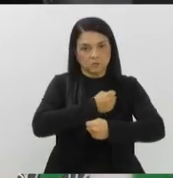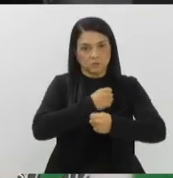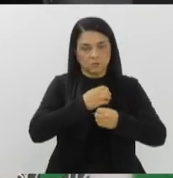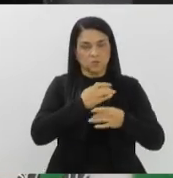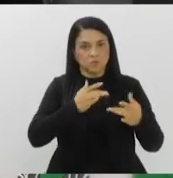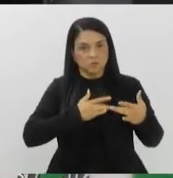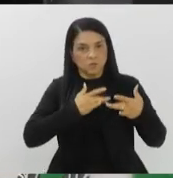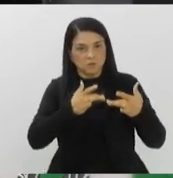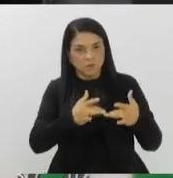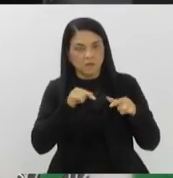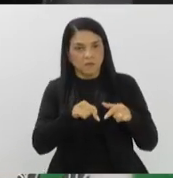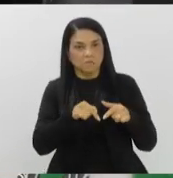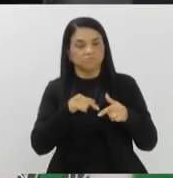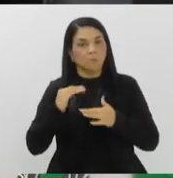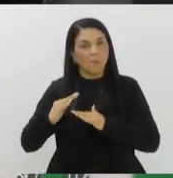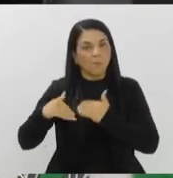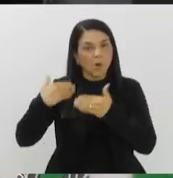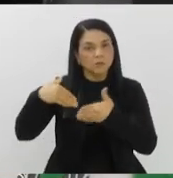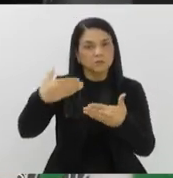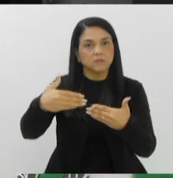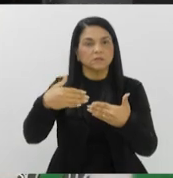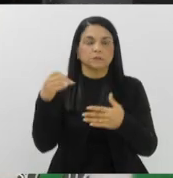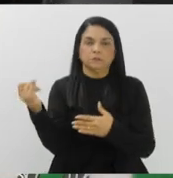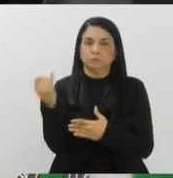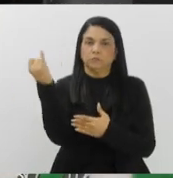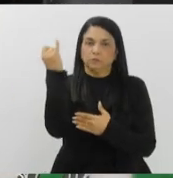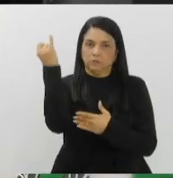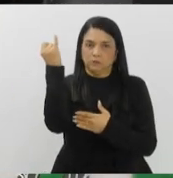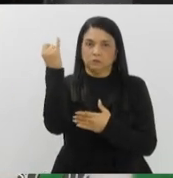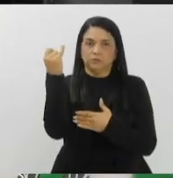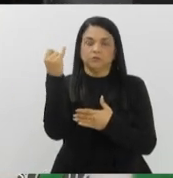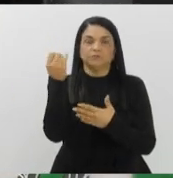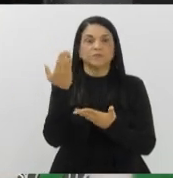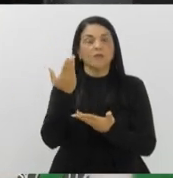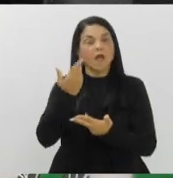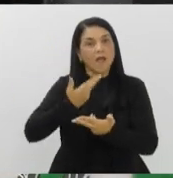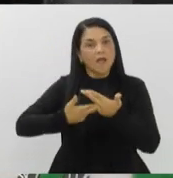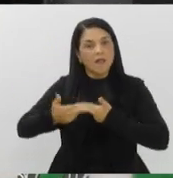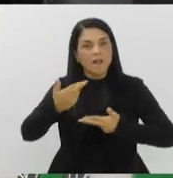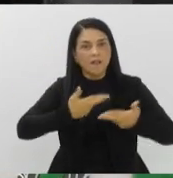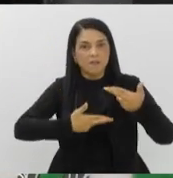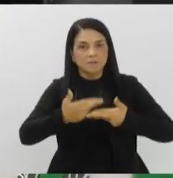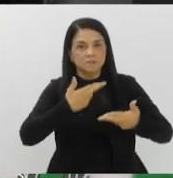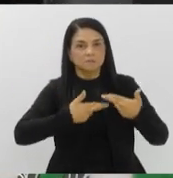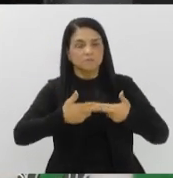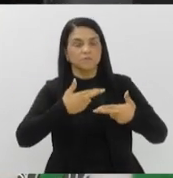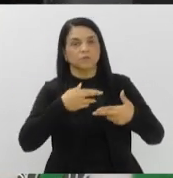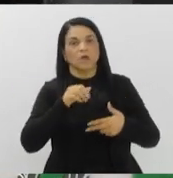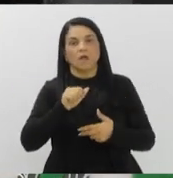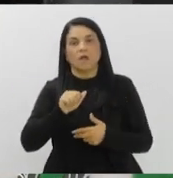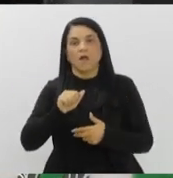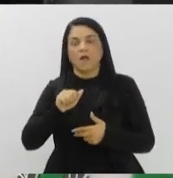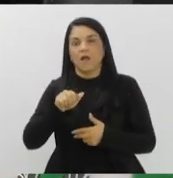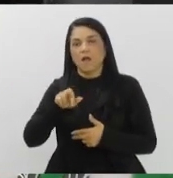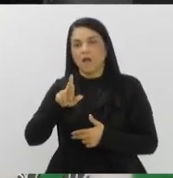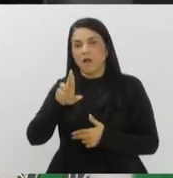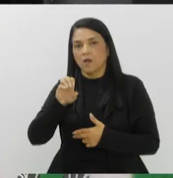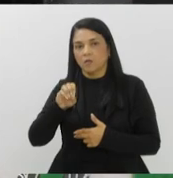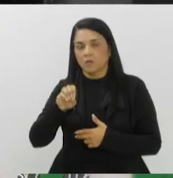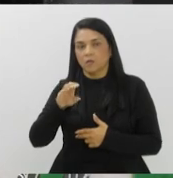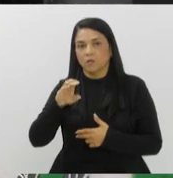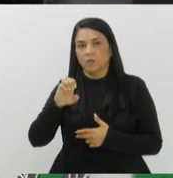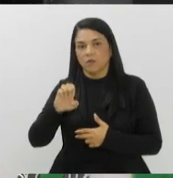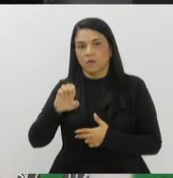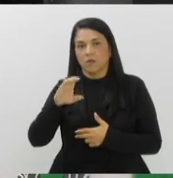é fundamental e importante, trazendo também essa relação com a agroecologia, com as cozinhas,